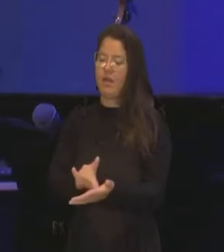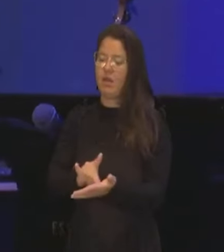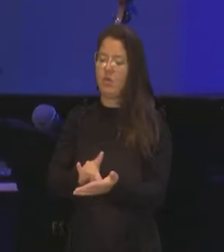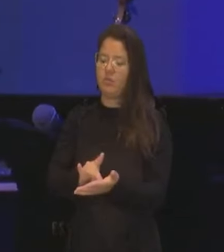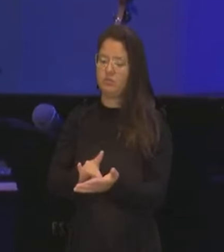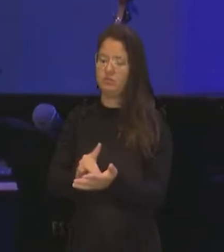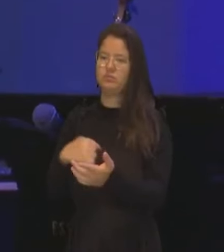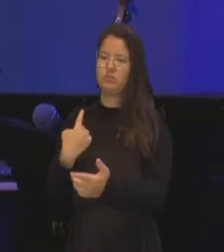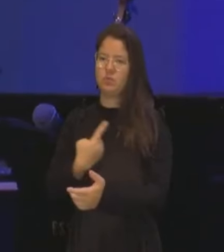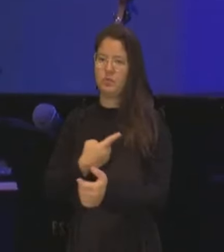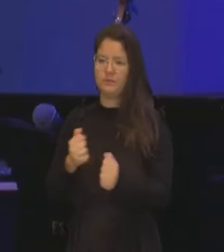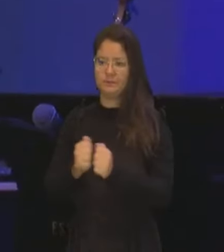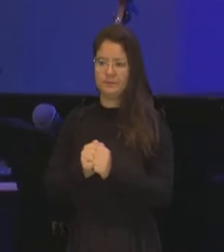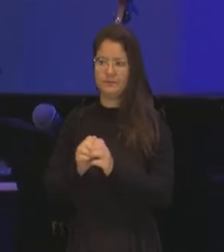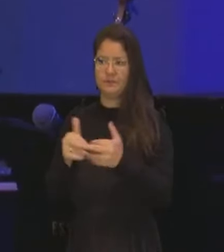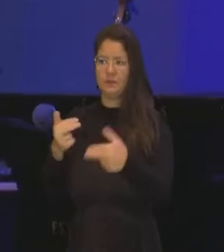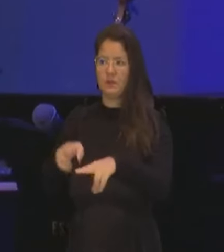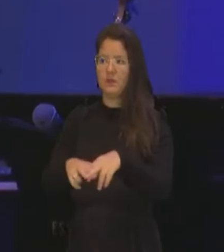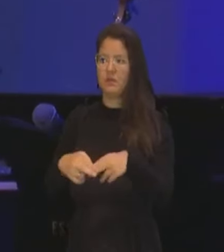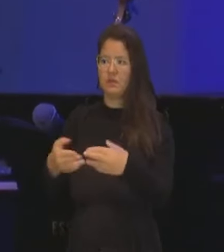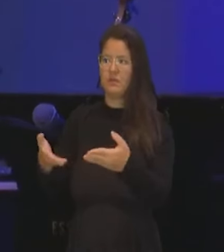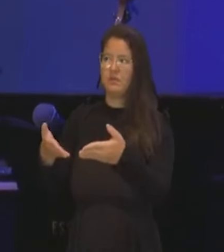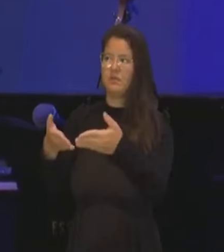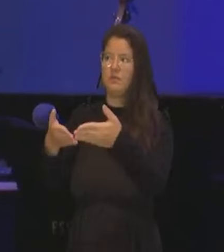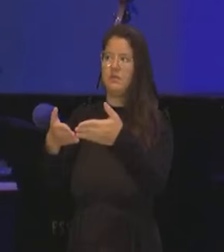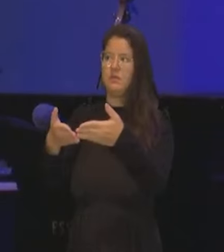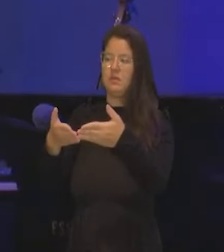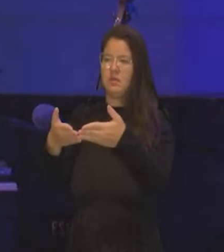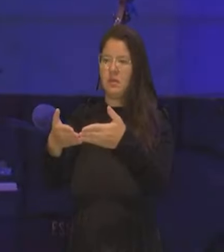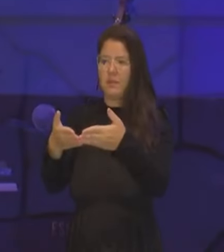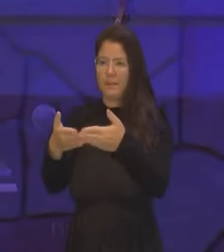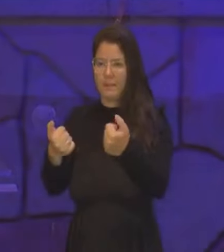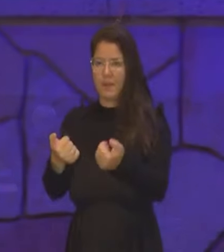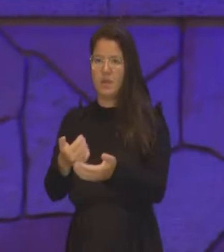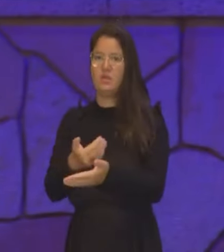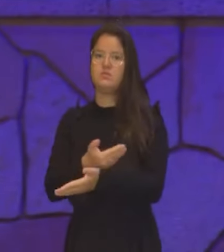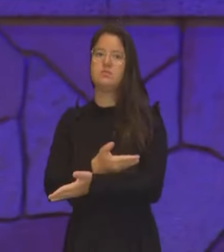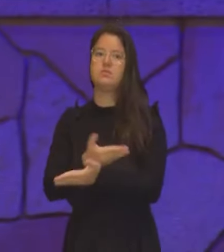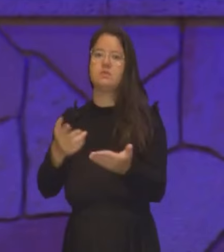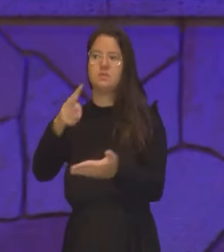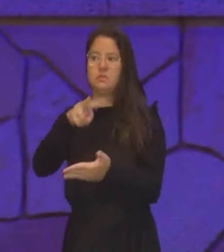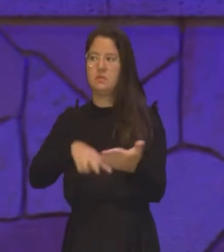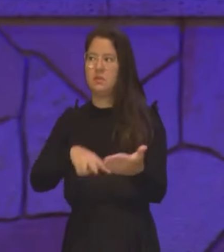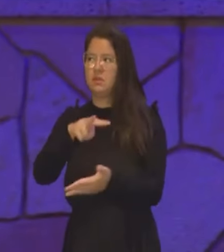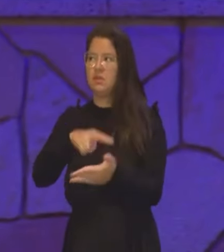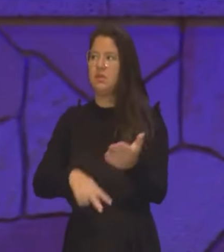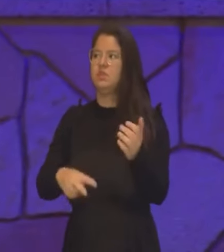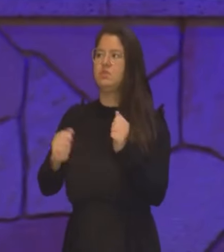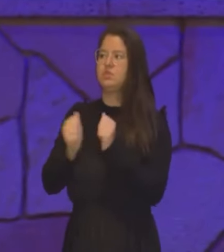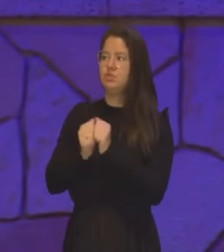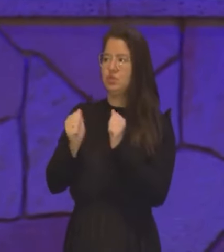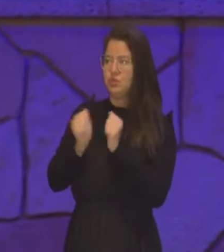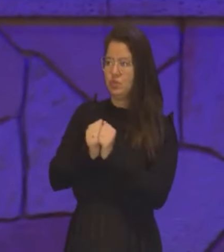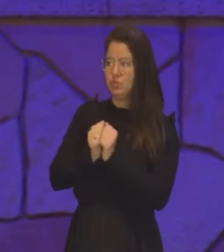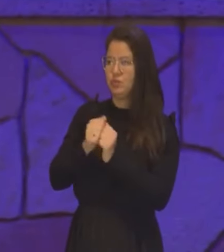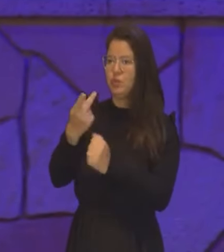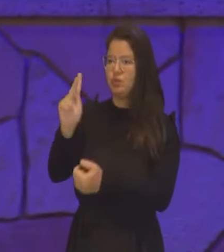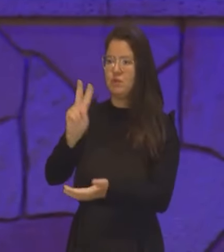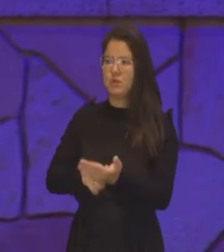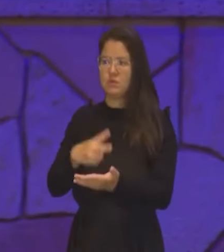meio. Portanto, convido você para fazer essa leitura comigo, acompanhando aí na sua versão.